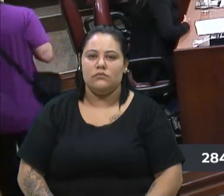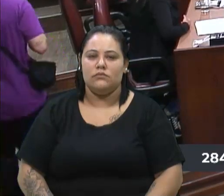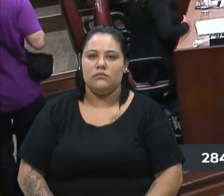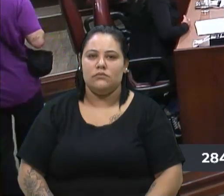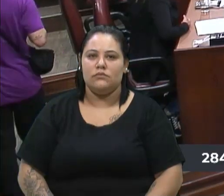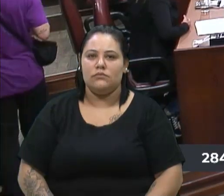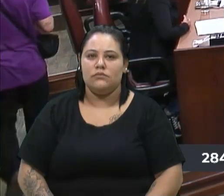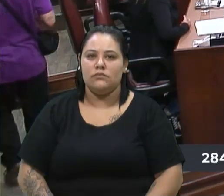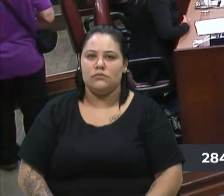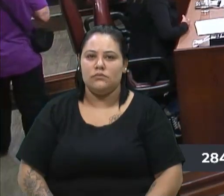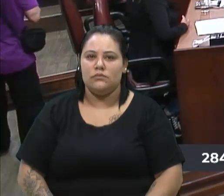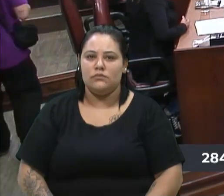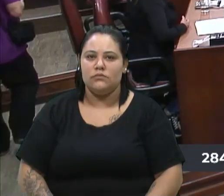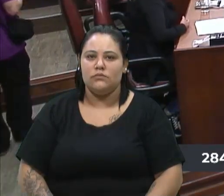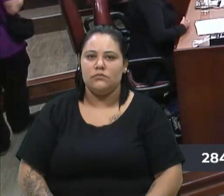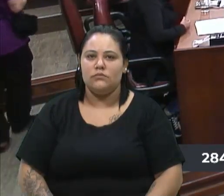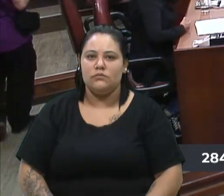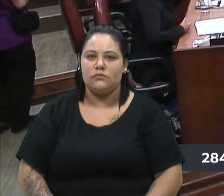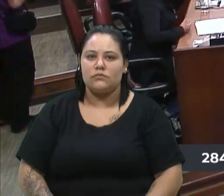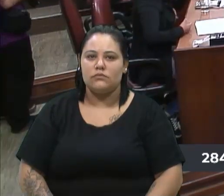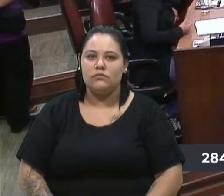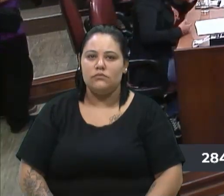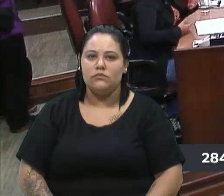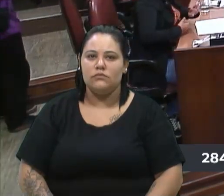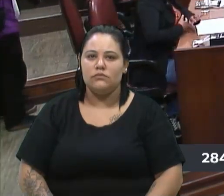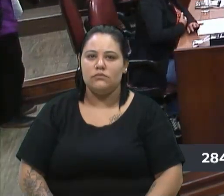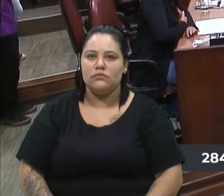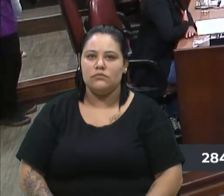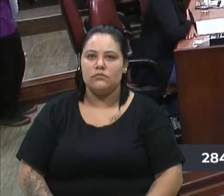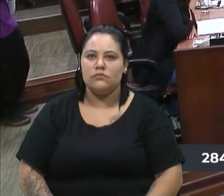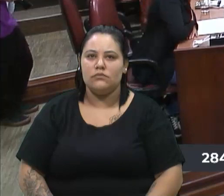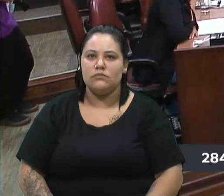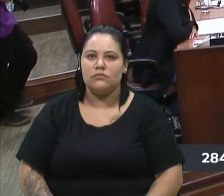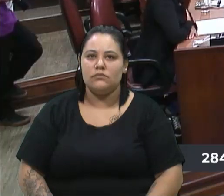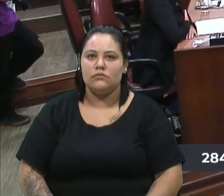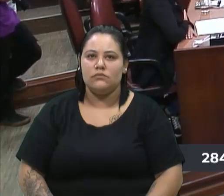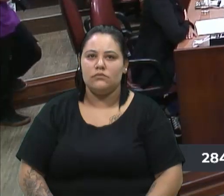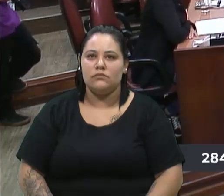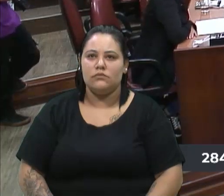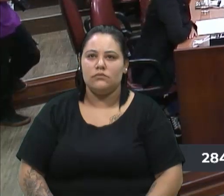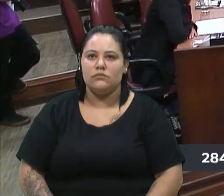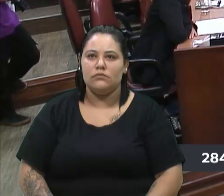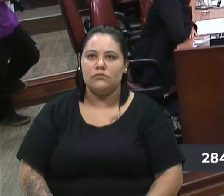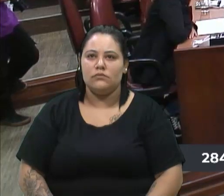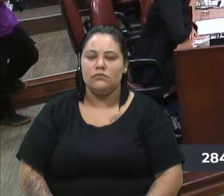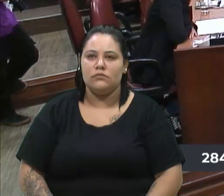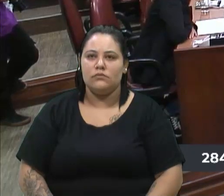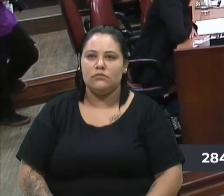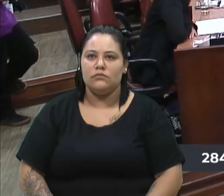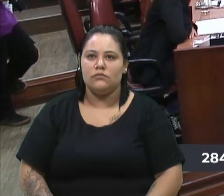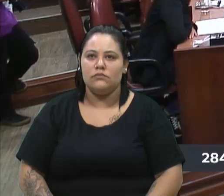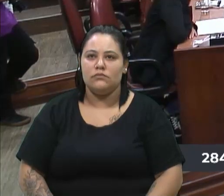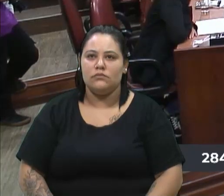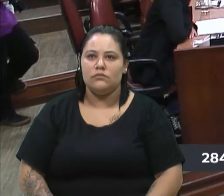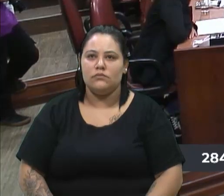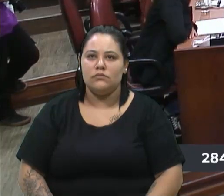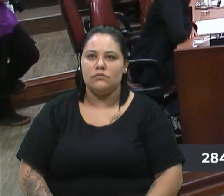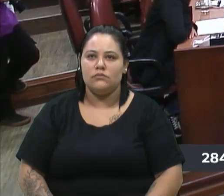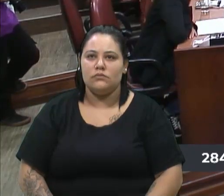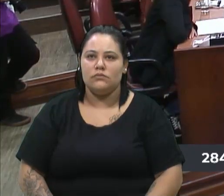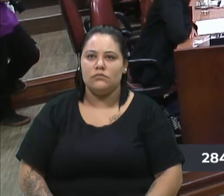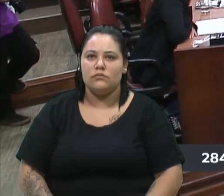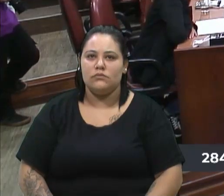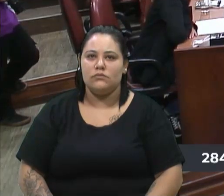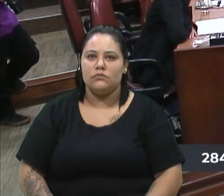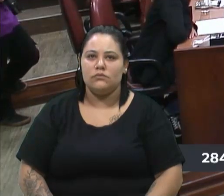nobre colega, o senhor solicita qual a palavra que ela quer retirar dos anais. Então, o senhor vai solicitar no microfone, certo? Pode